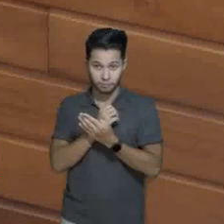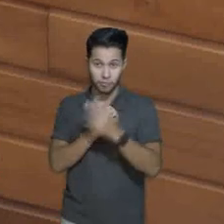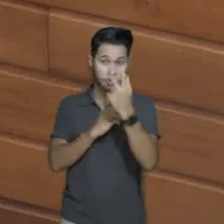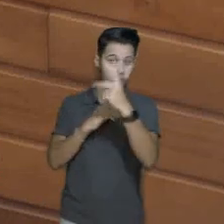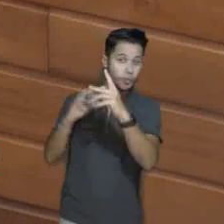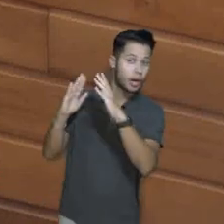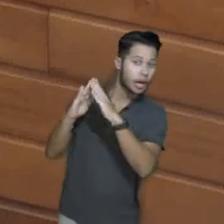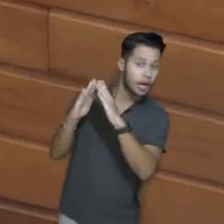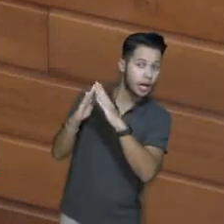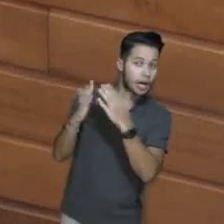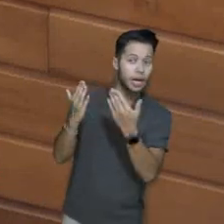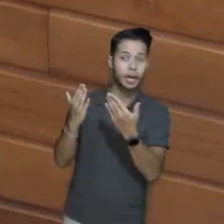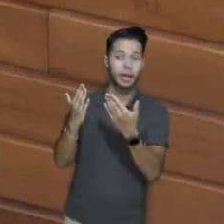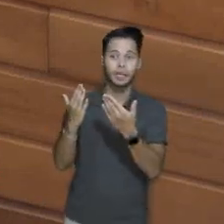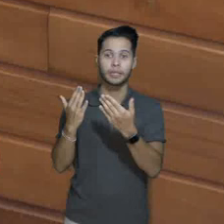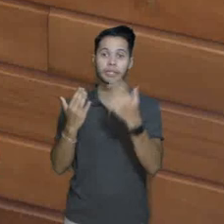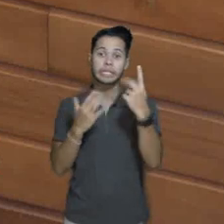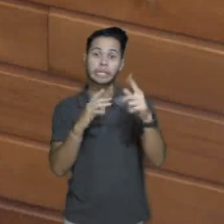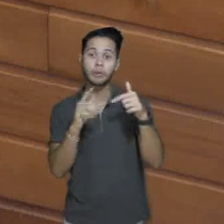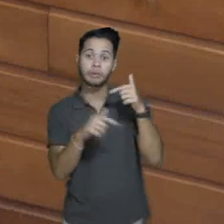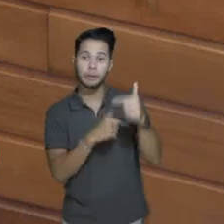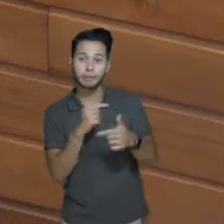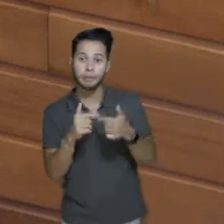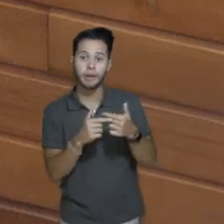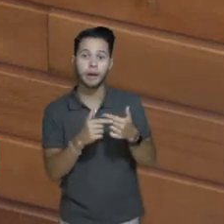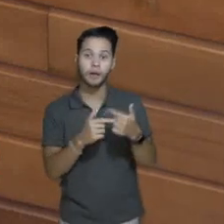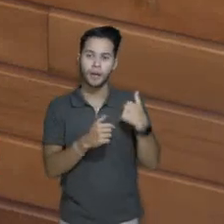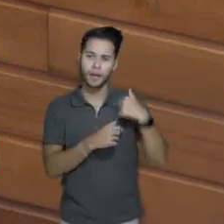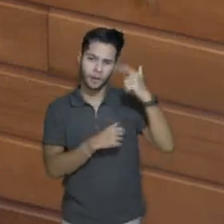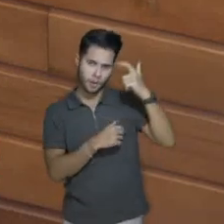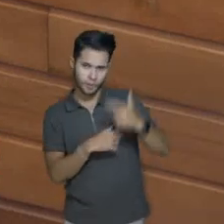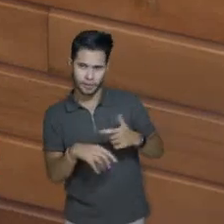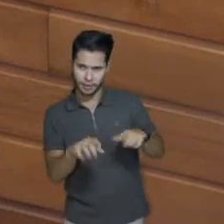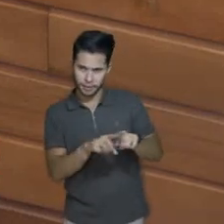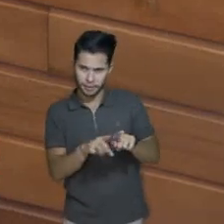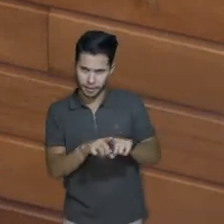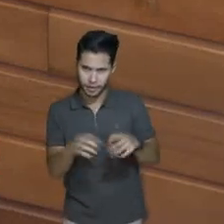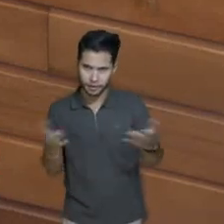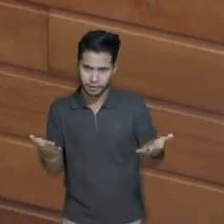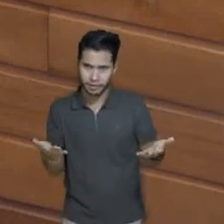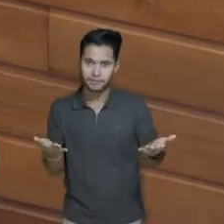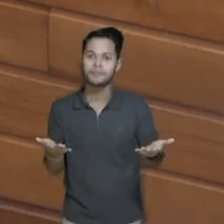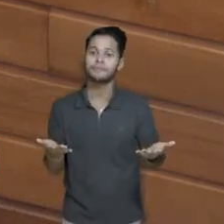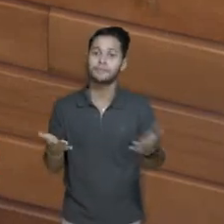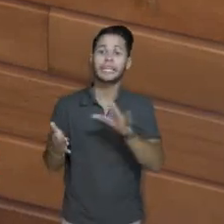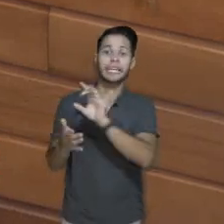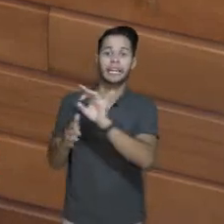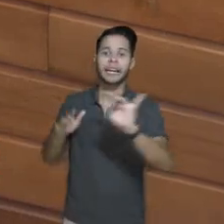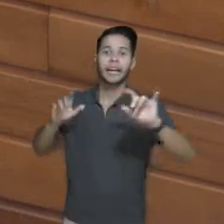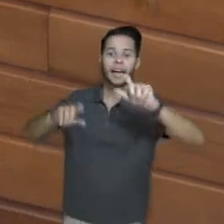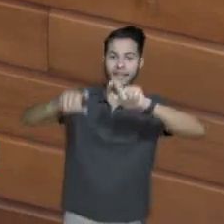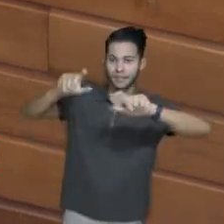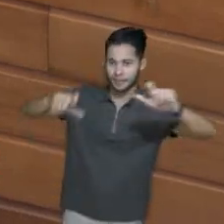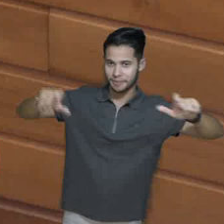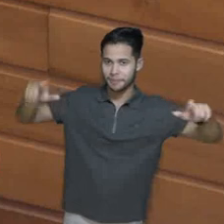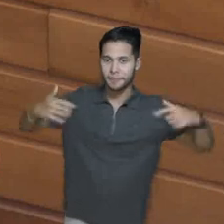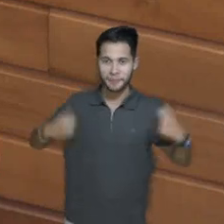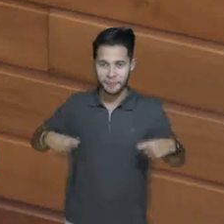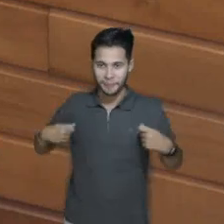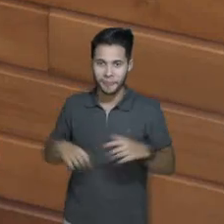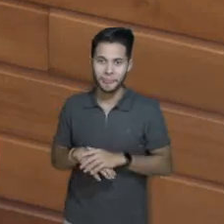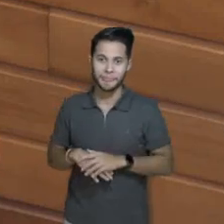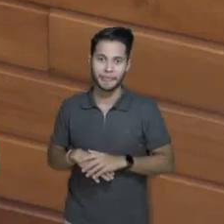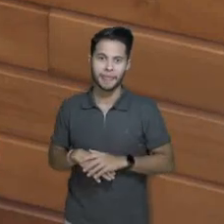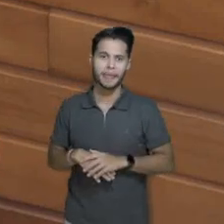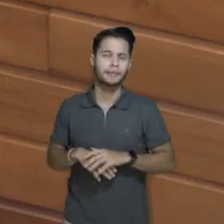no observatório eu tô fazendo a minha Silvinha tá fazendo a dela quer dizer cada um de nós Ah mas eu não